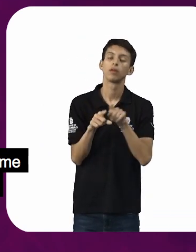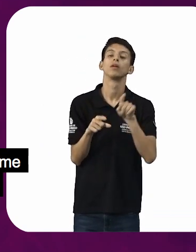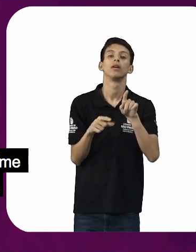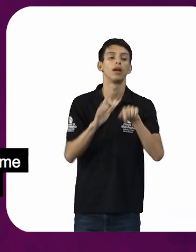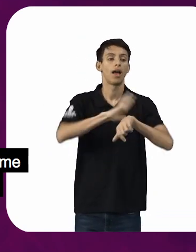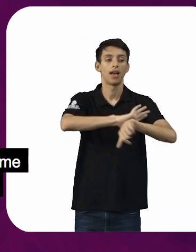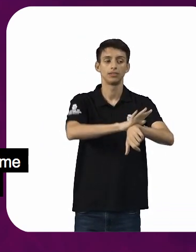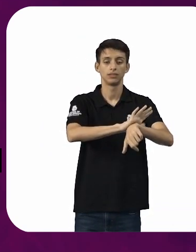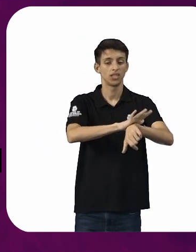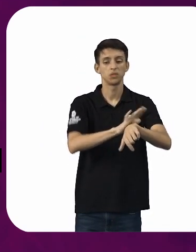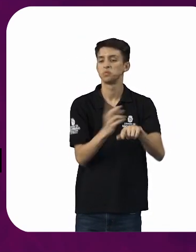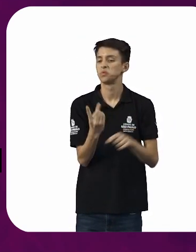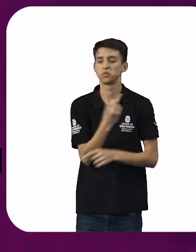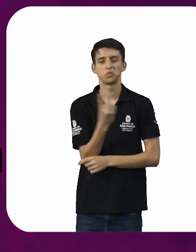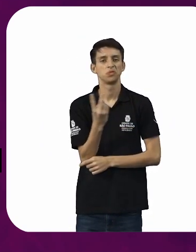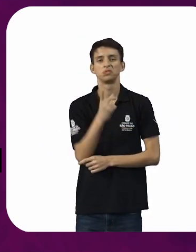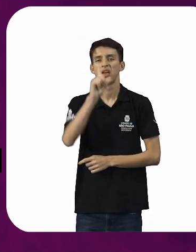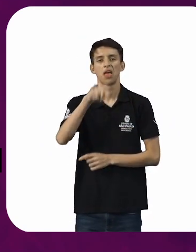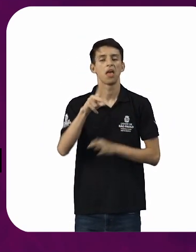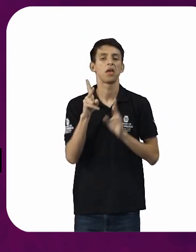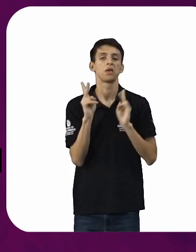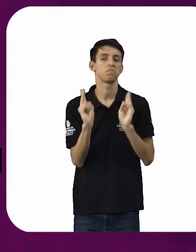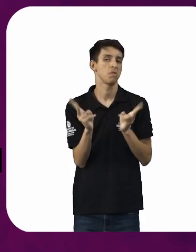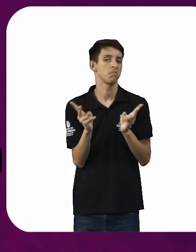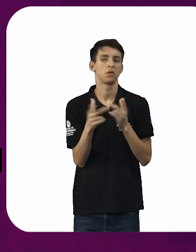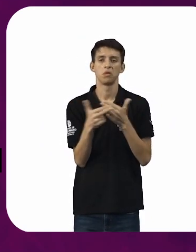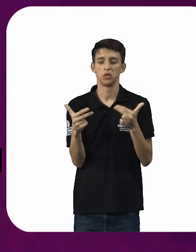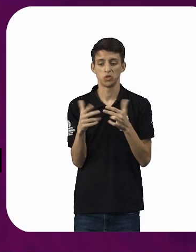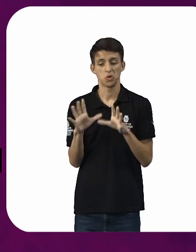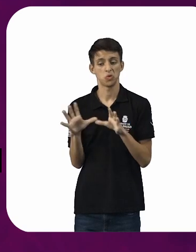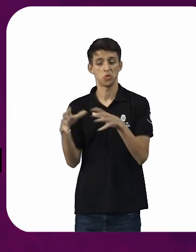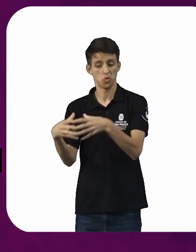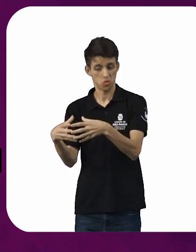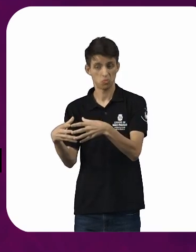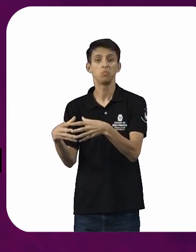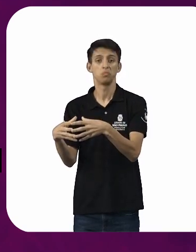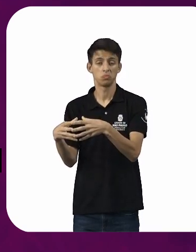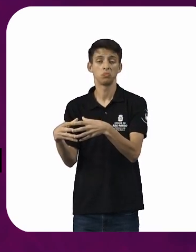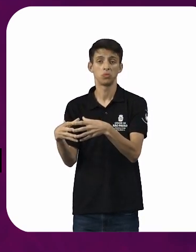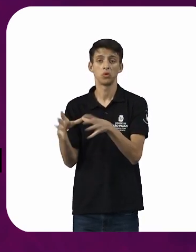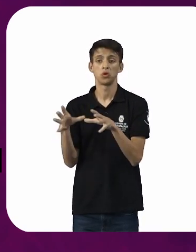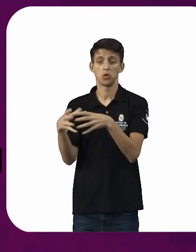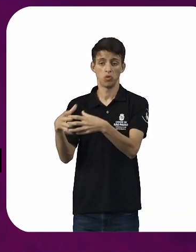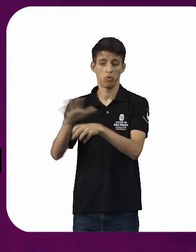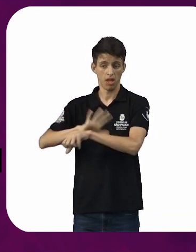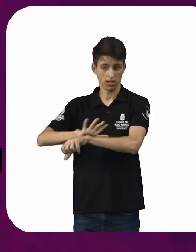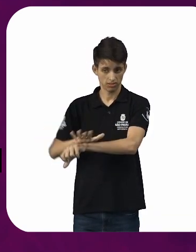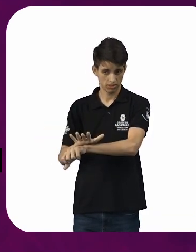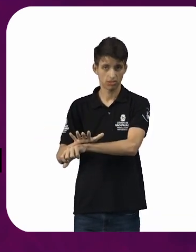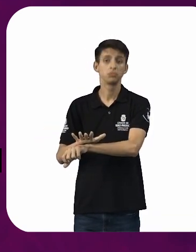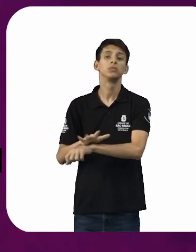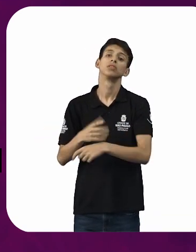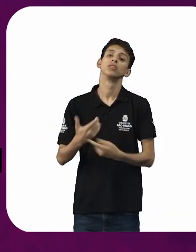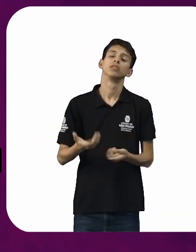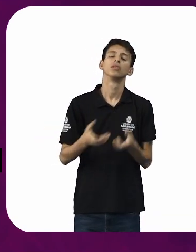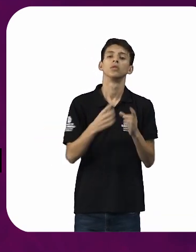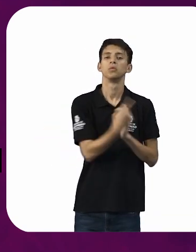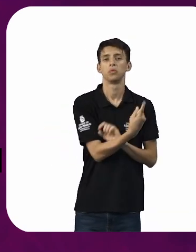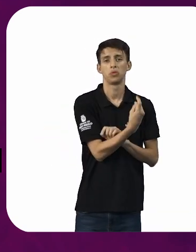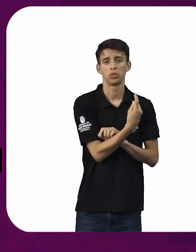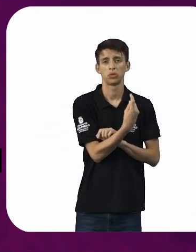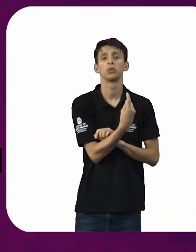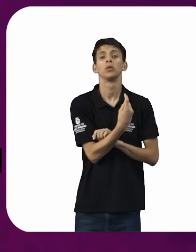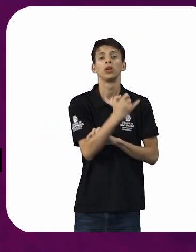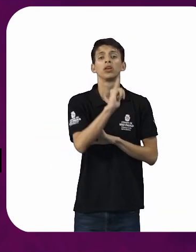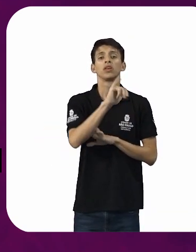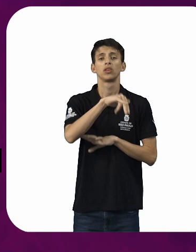prática é a mesma, seja contra um grupo ou seja contra uma pessoa. O que nós estamos combatendo é a distorção